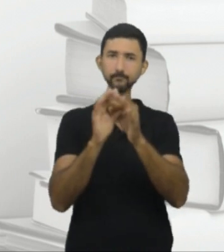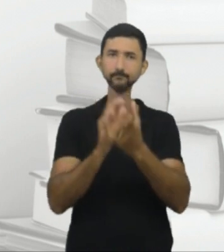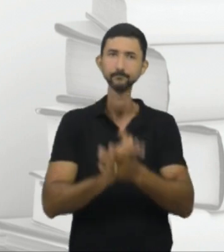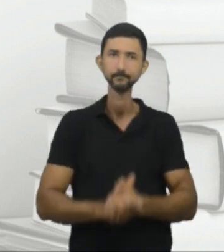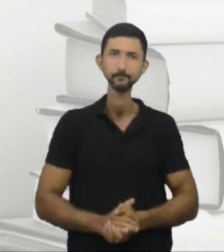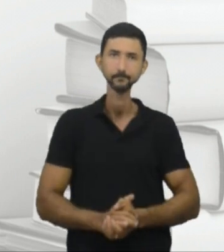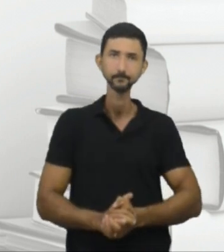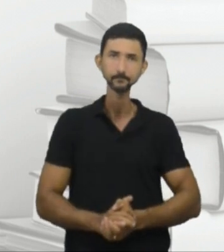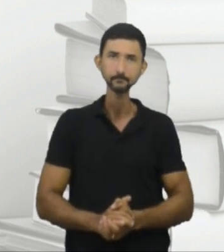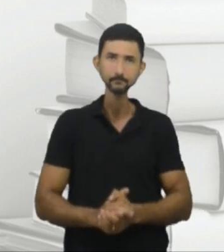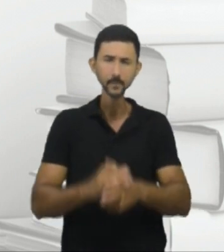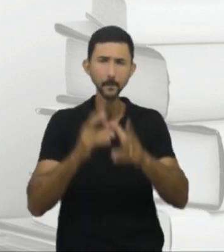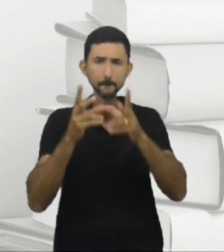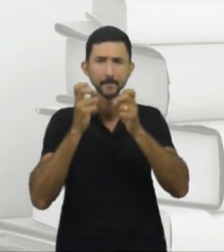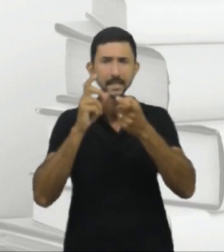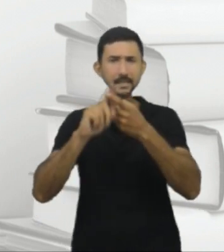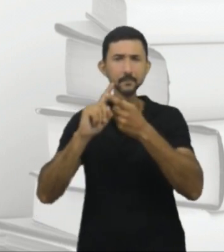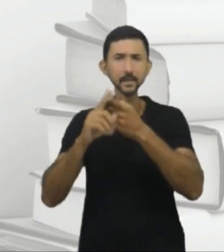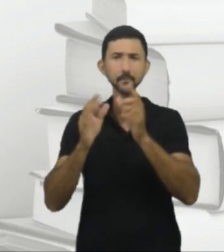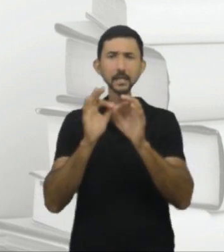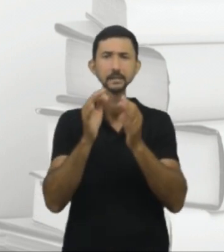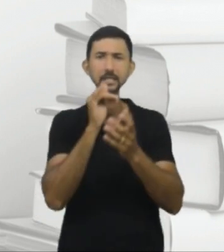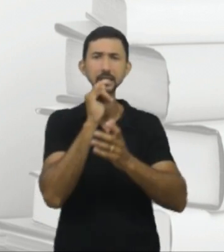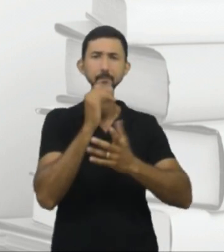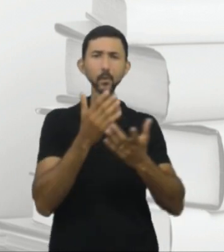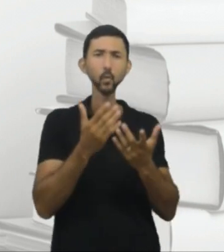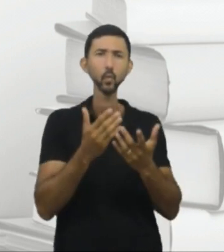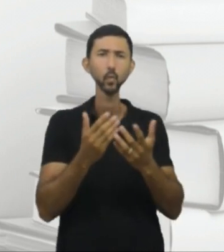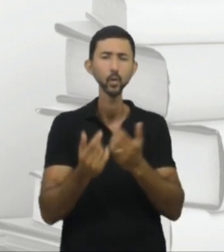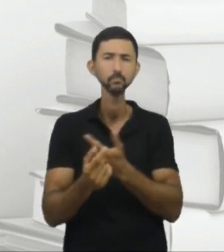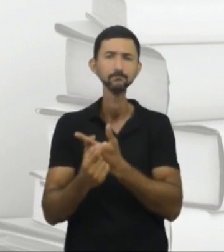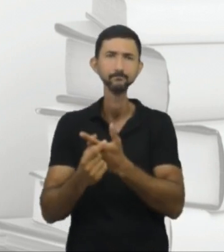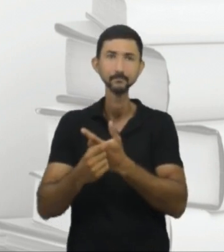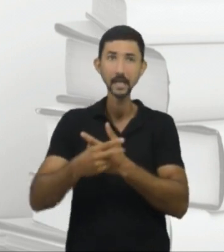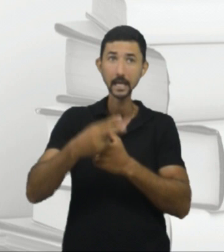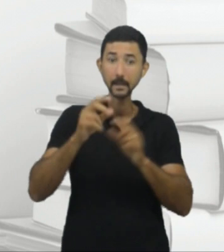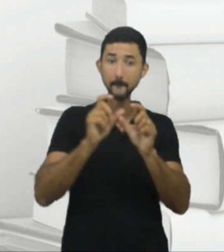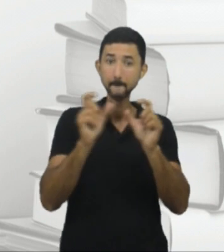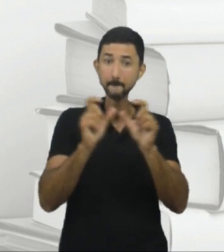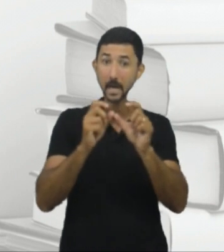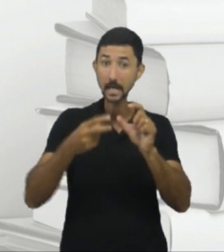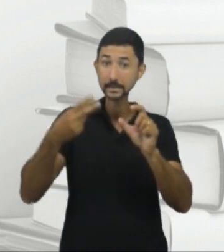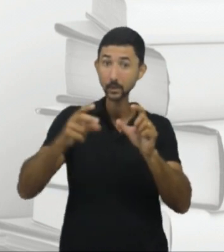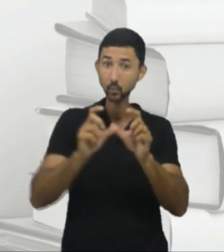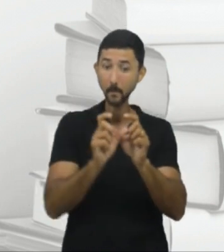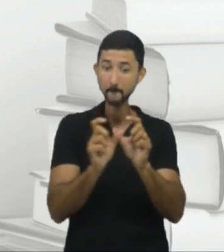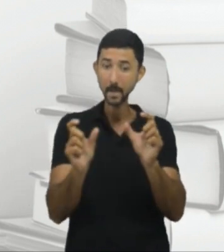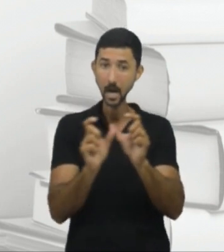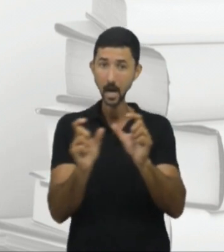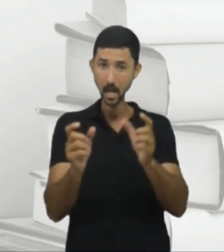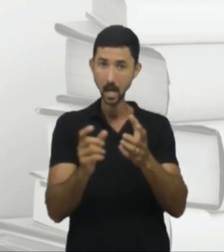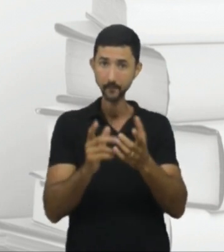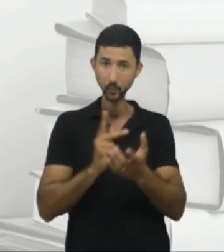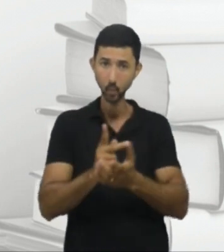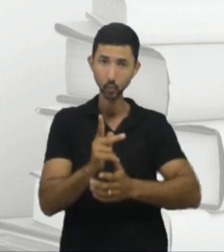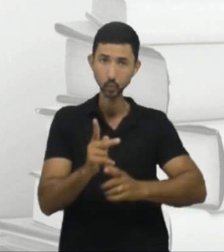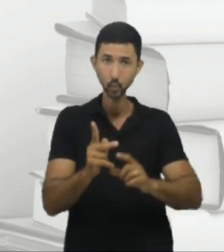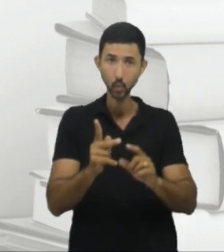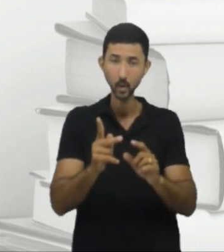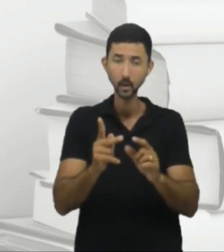segundo elemento. Percebe também que aqui no segundo parágrafo, que você continua